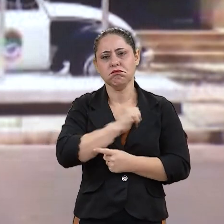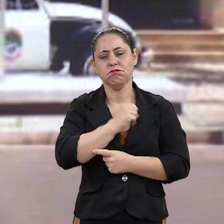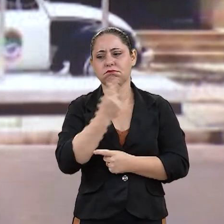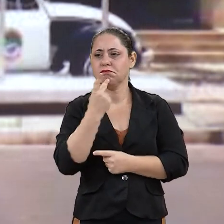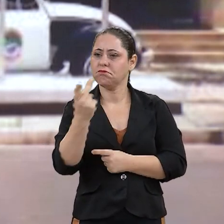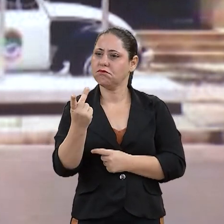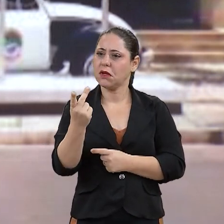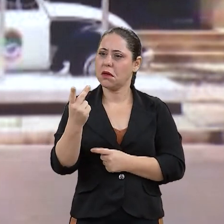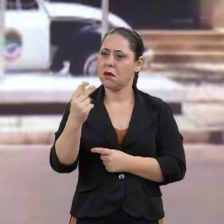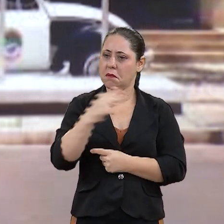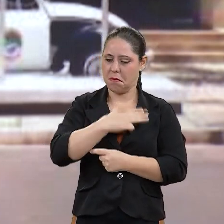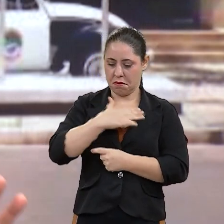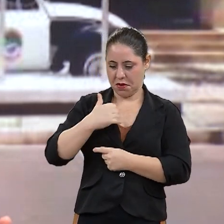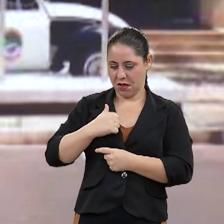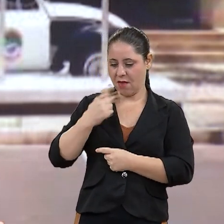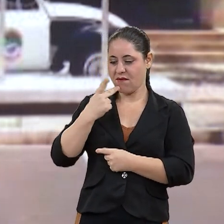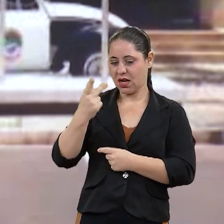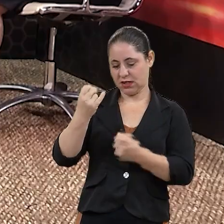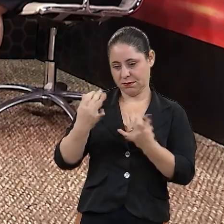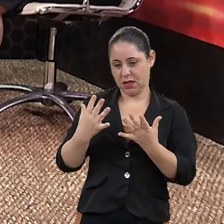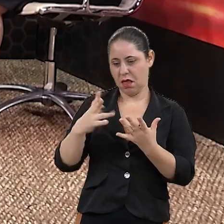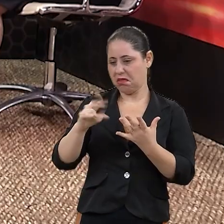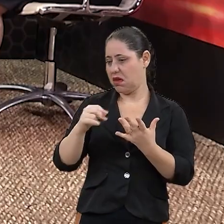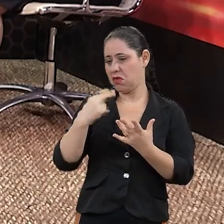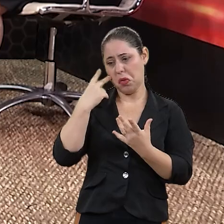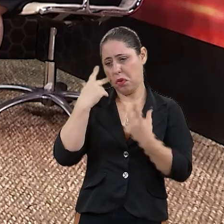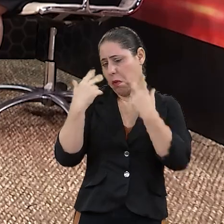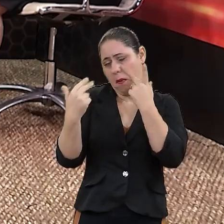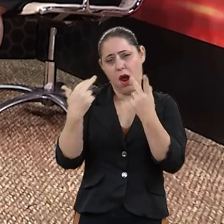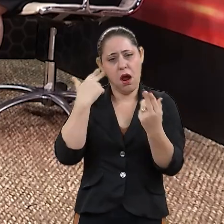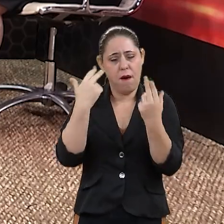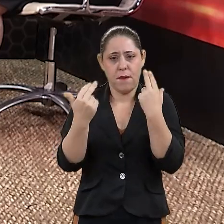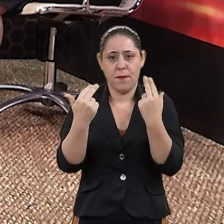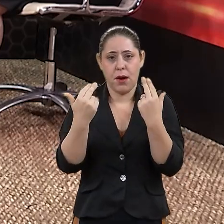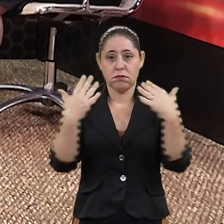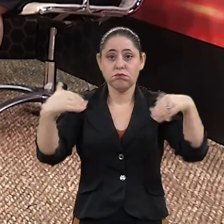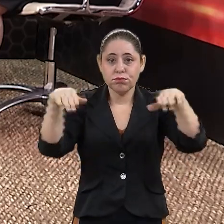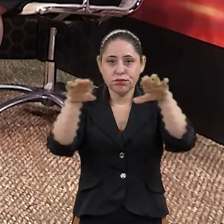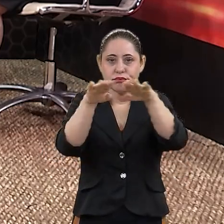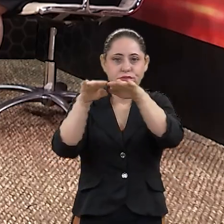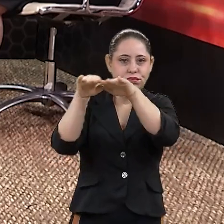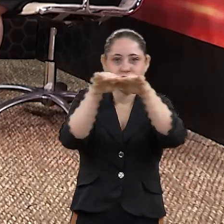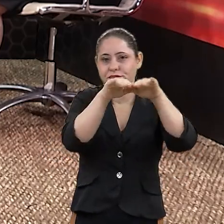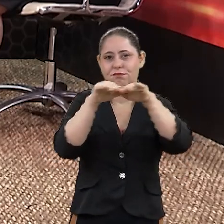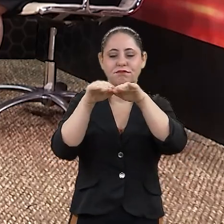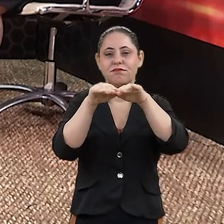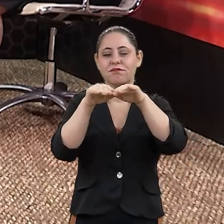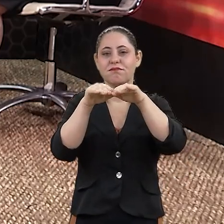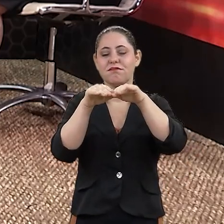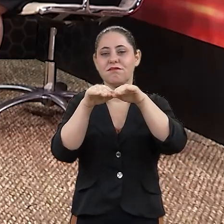não ser nada demais, né, a equidade. Ser